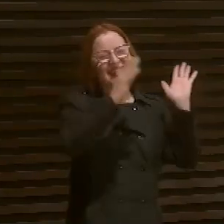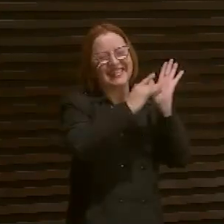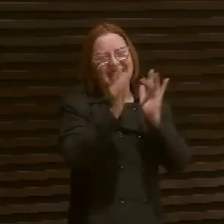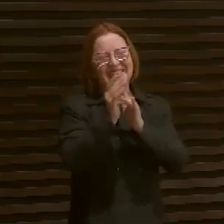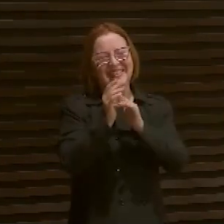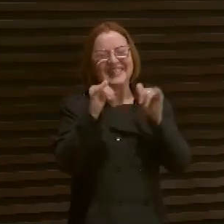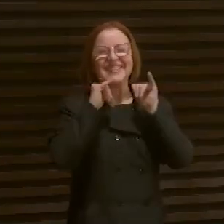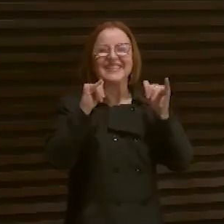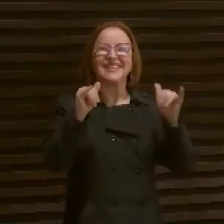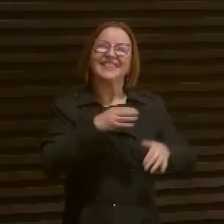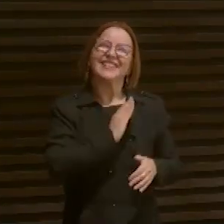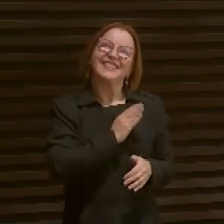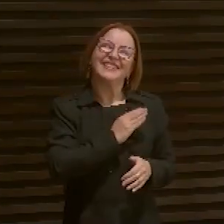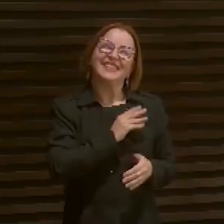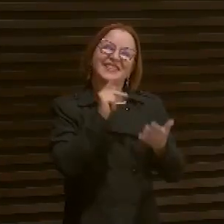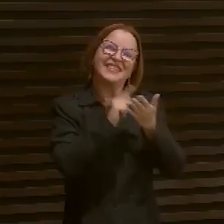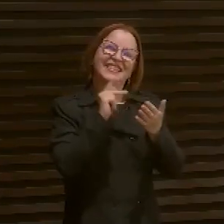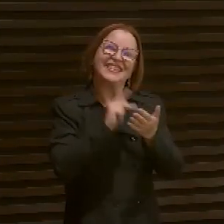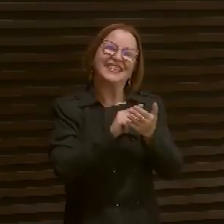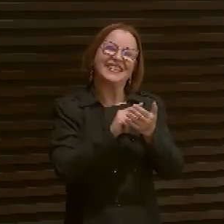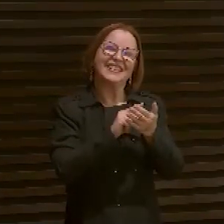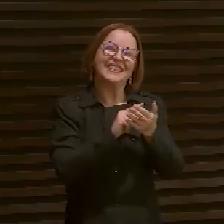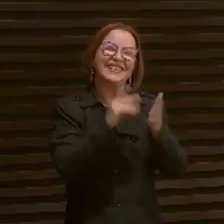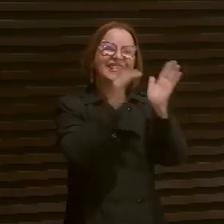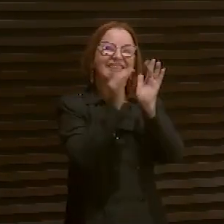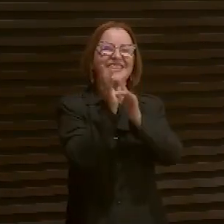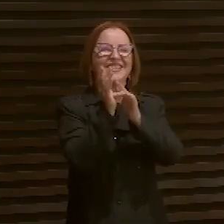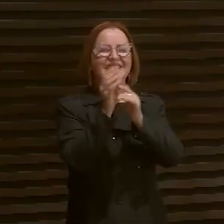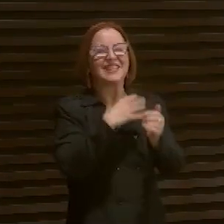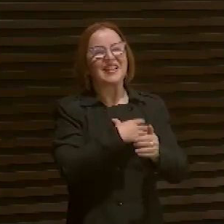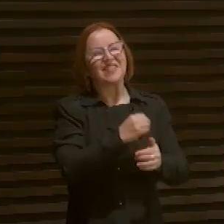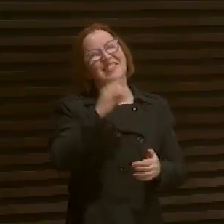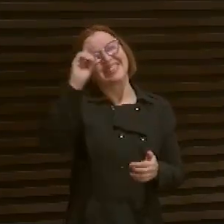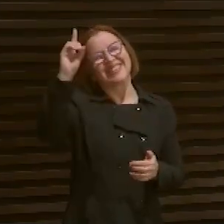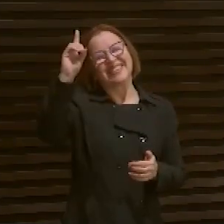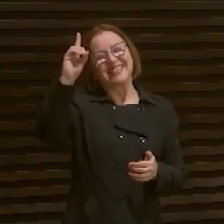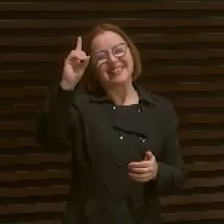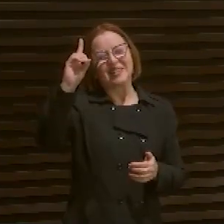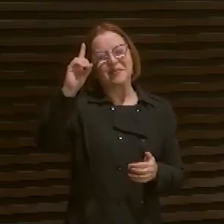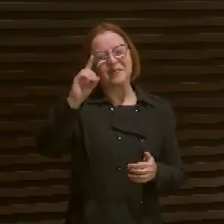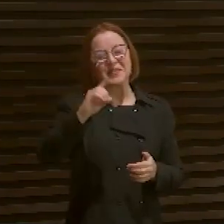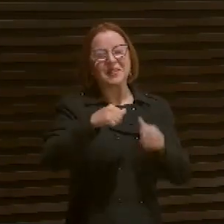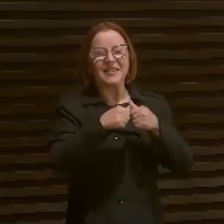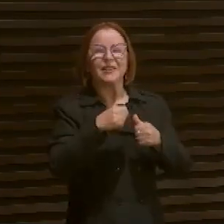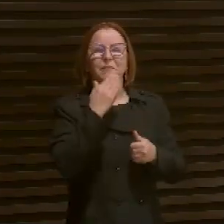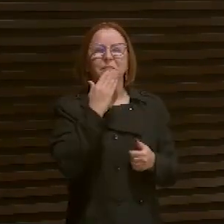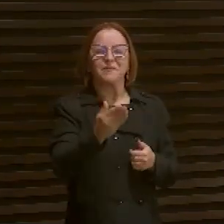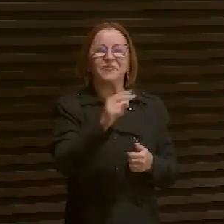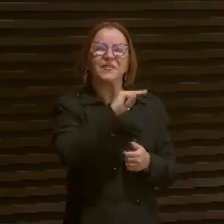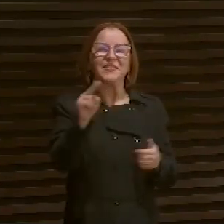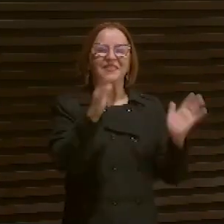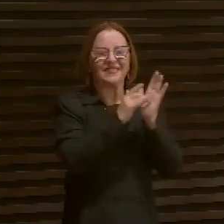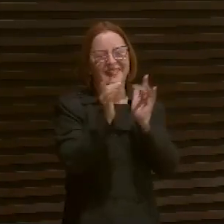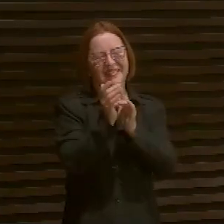e declarar de coração que verdadeiramente Ele é o Filho de Deus. É o que nós te pedimos em nome